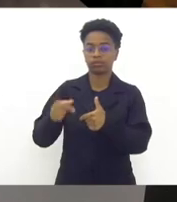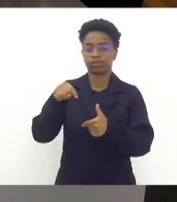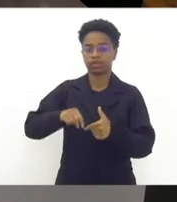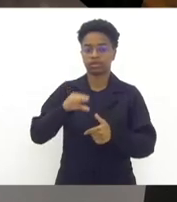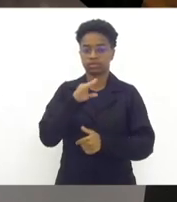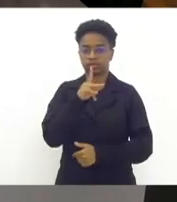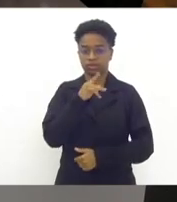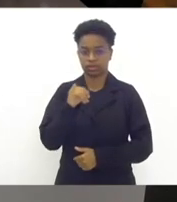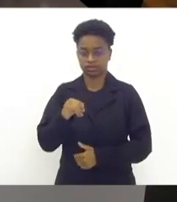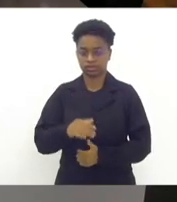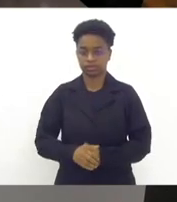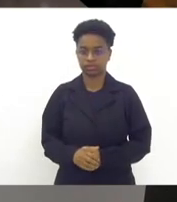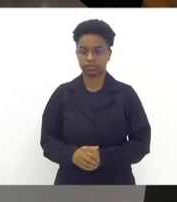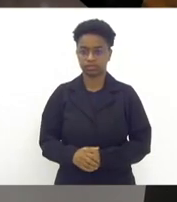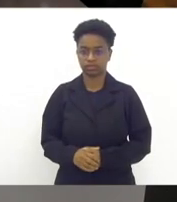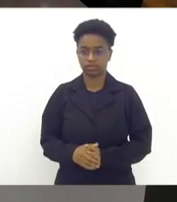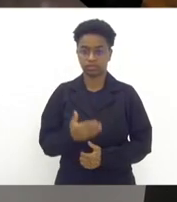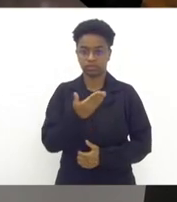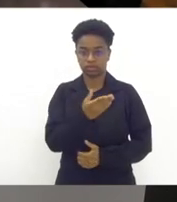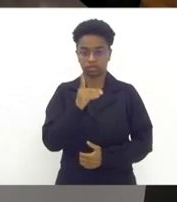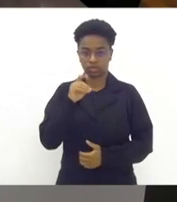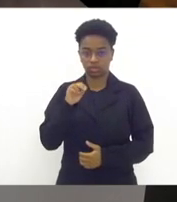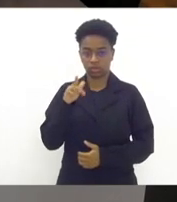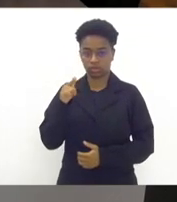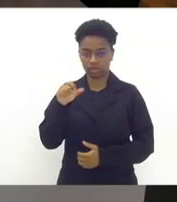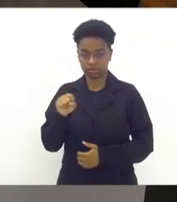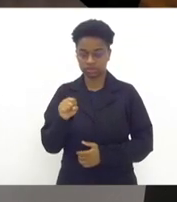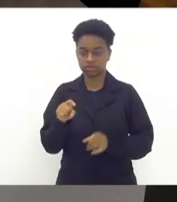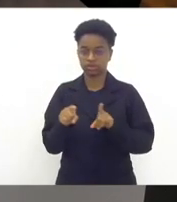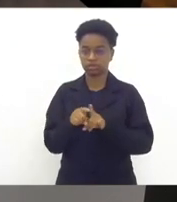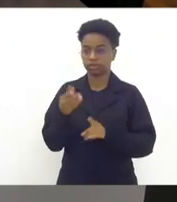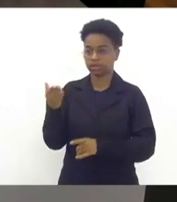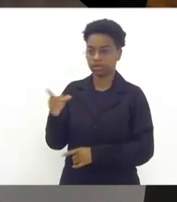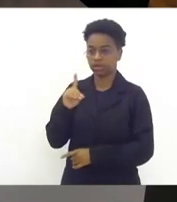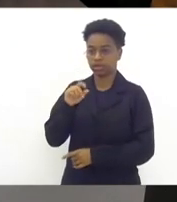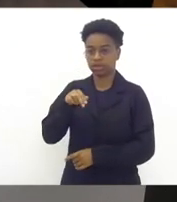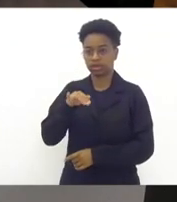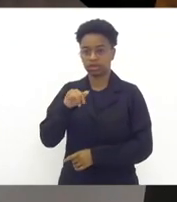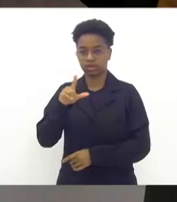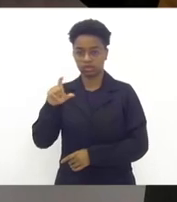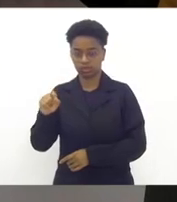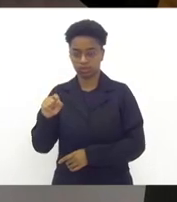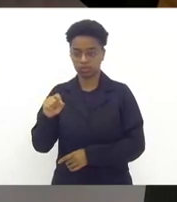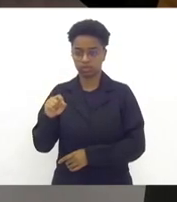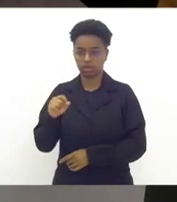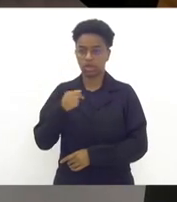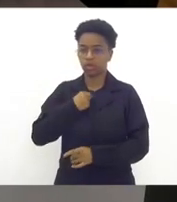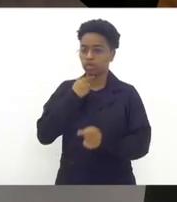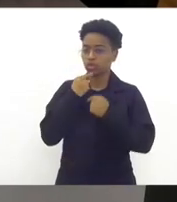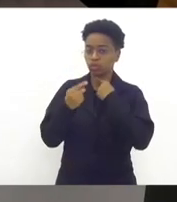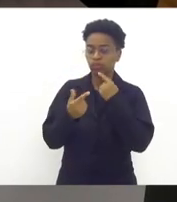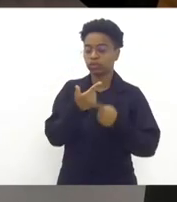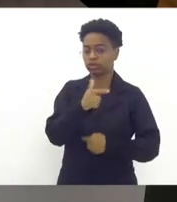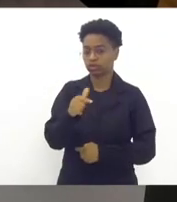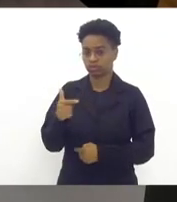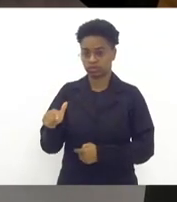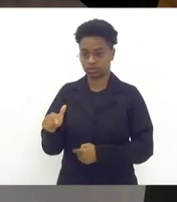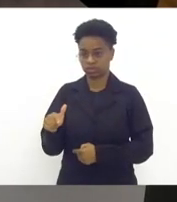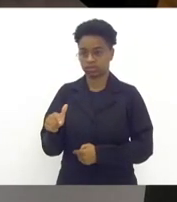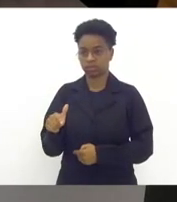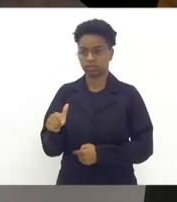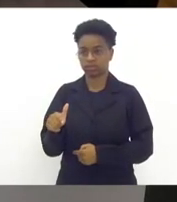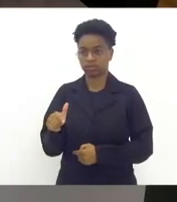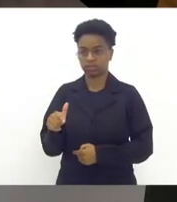CPI. Soldado Douglas, senhor Danilo, eu não tenho dúvida de